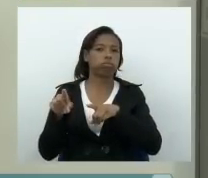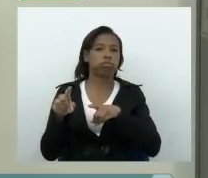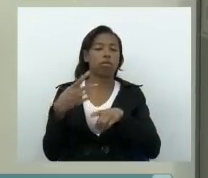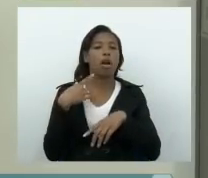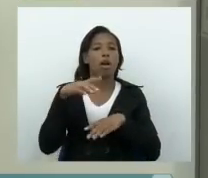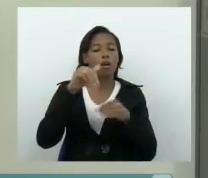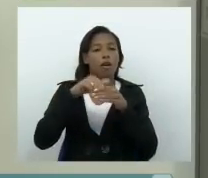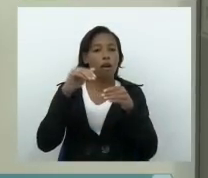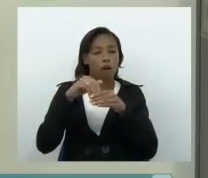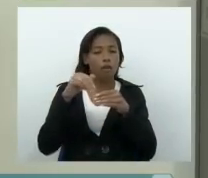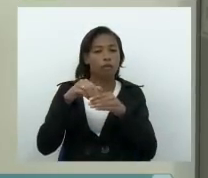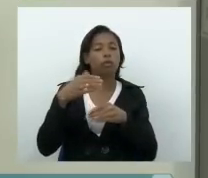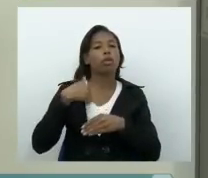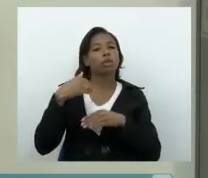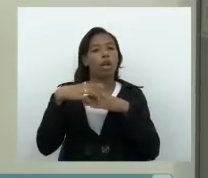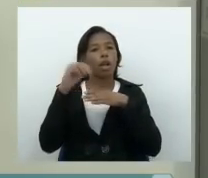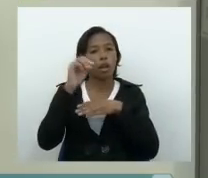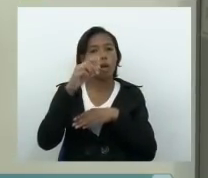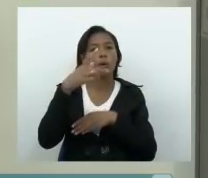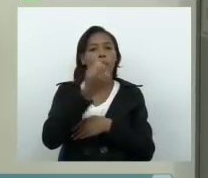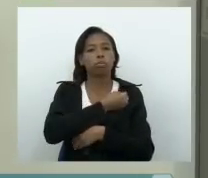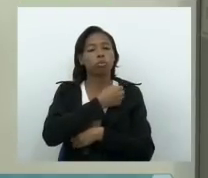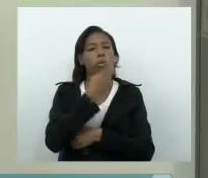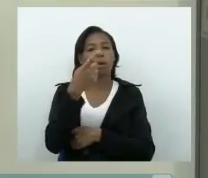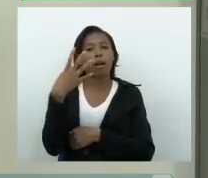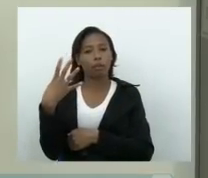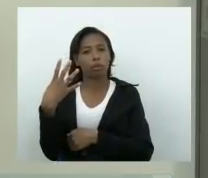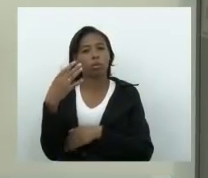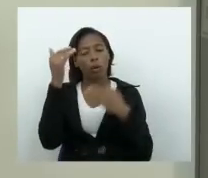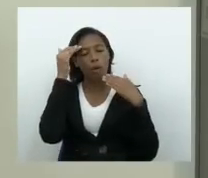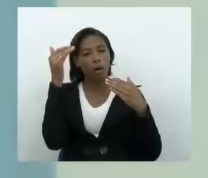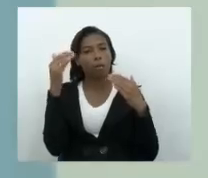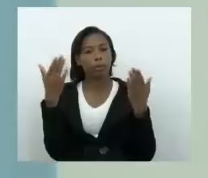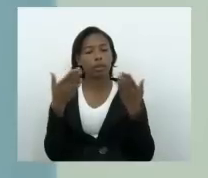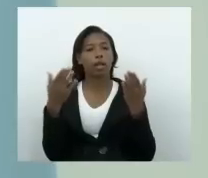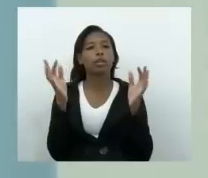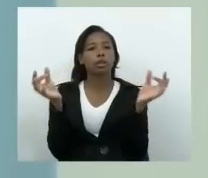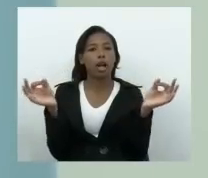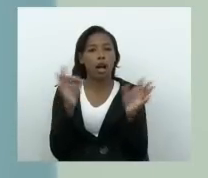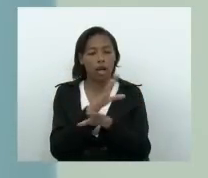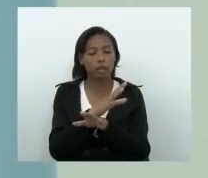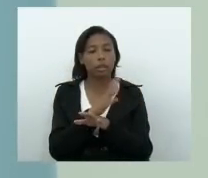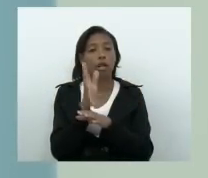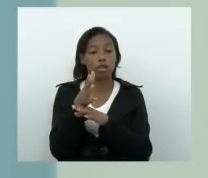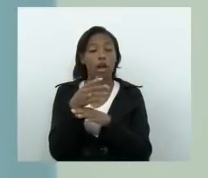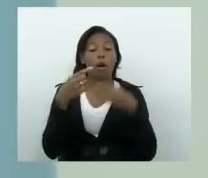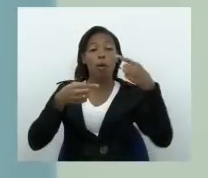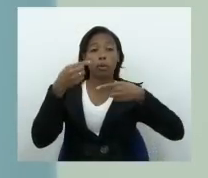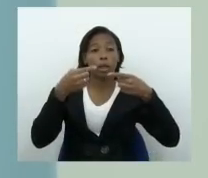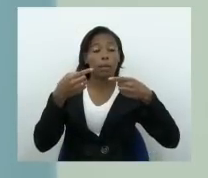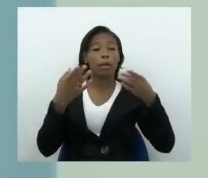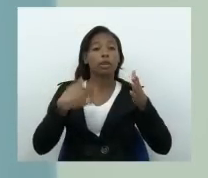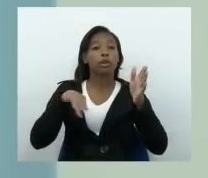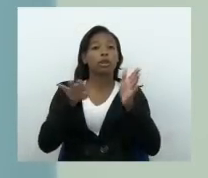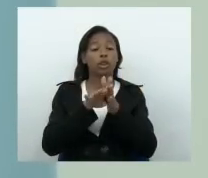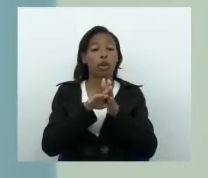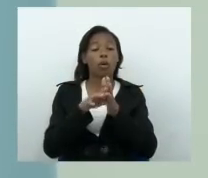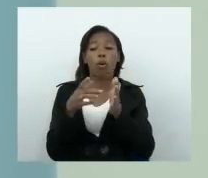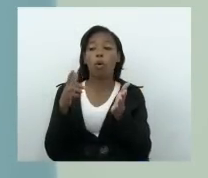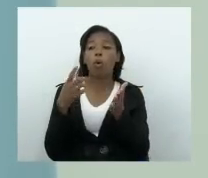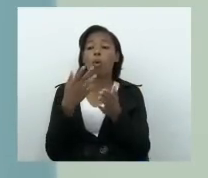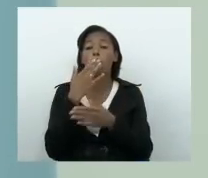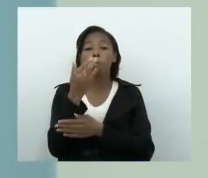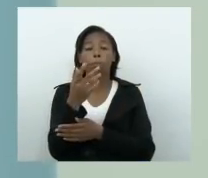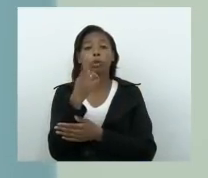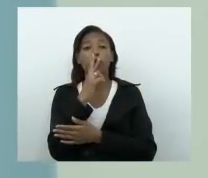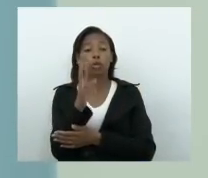outubro, vote Wagner Freitas, prefeito 14. Muito obrigado, candidato. Antes de a gente encerrar, então, aqui o debate, me chegou às mãos um